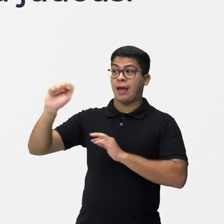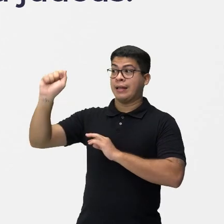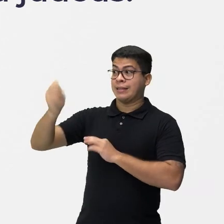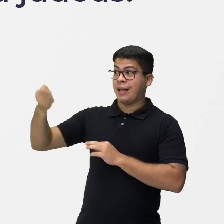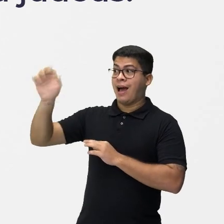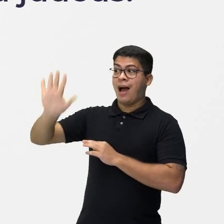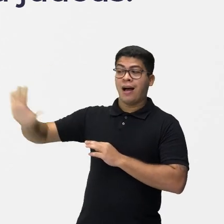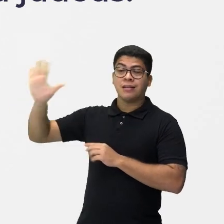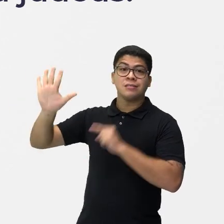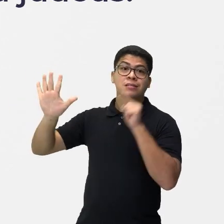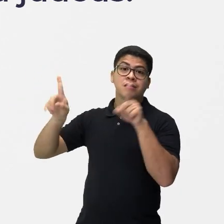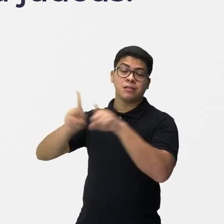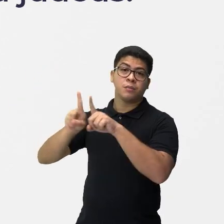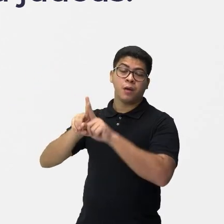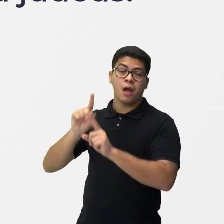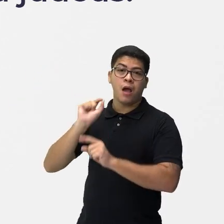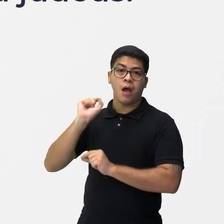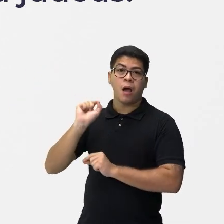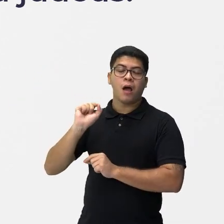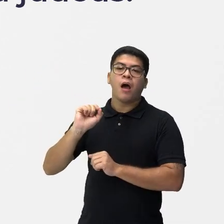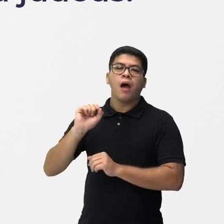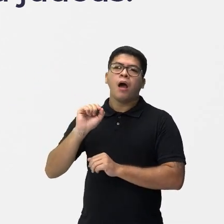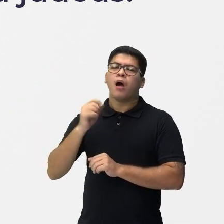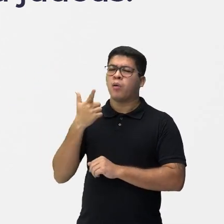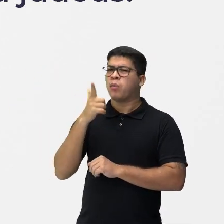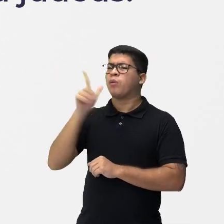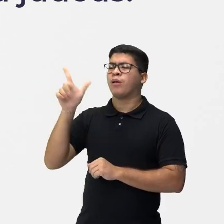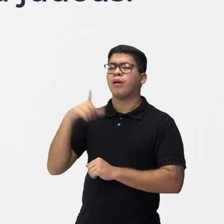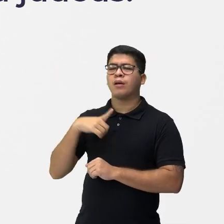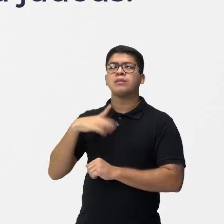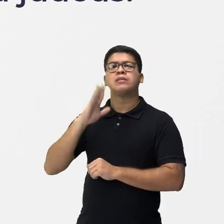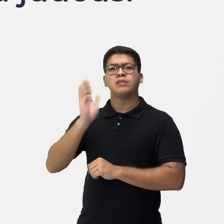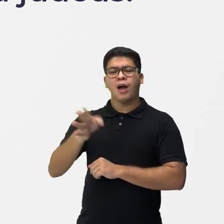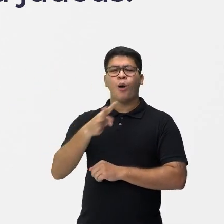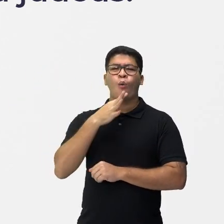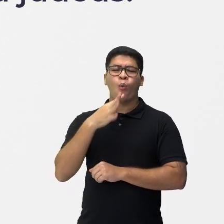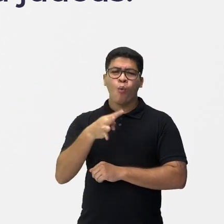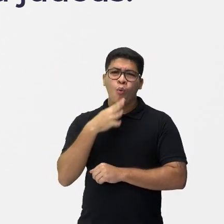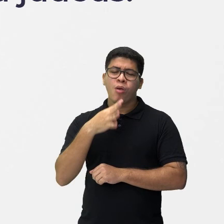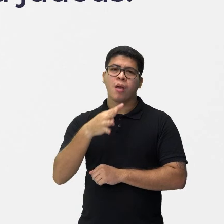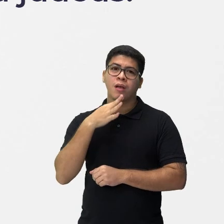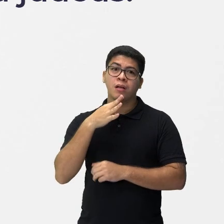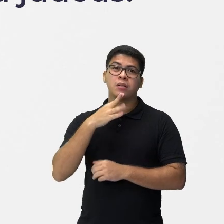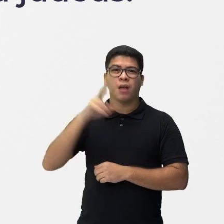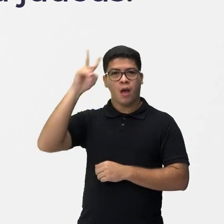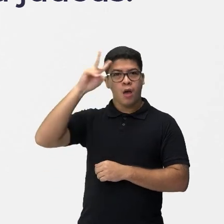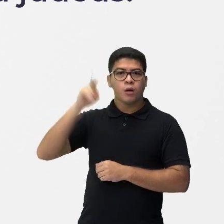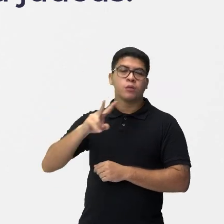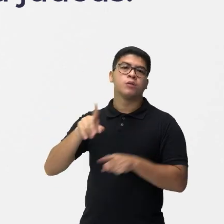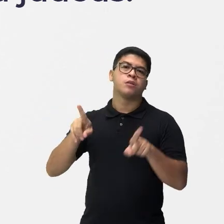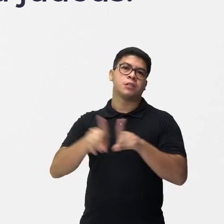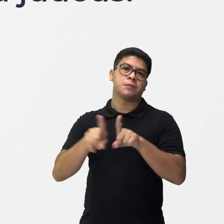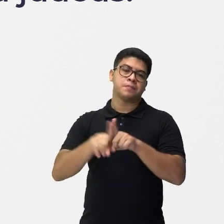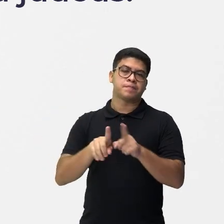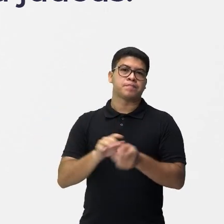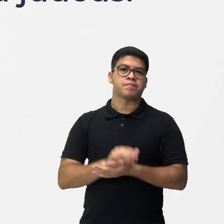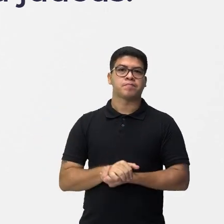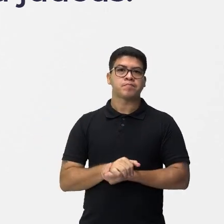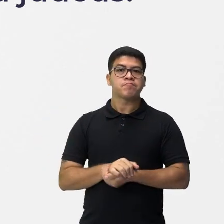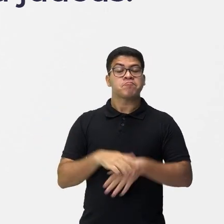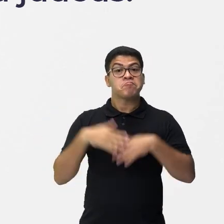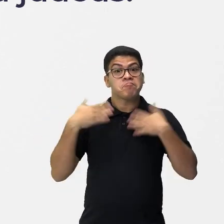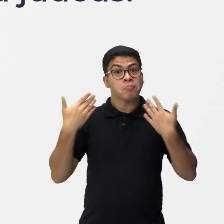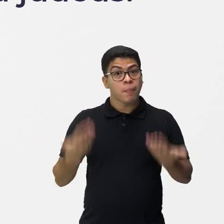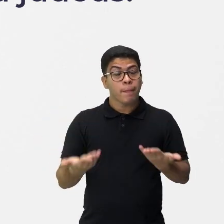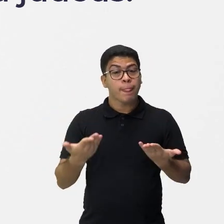com certeza é o genocídio mais conhecido da história. E aí a gente